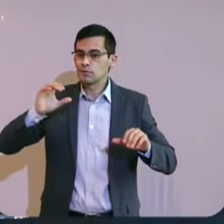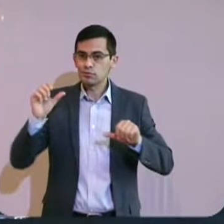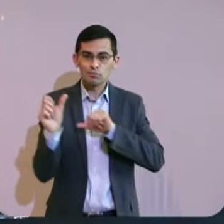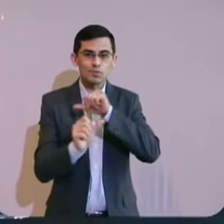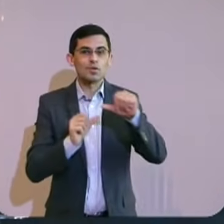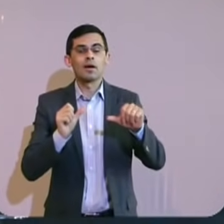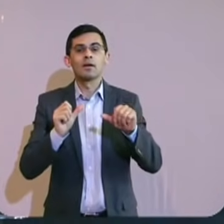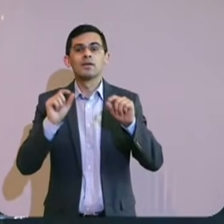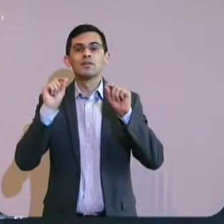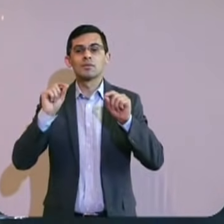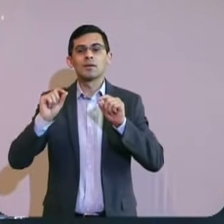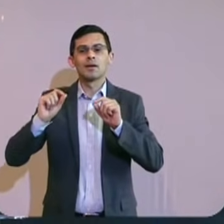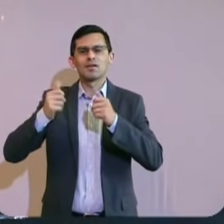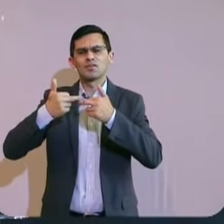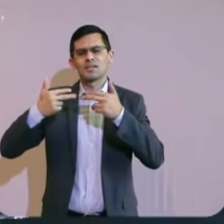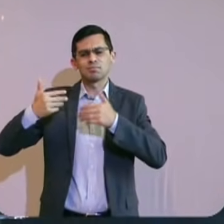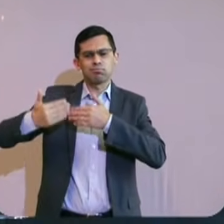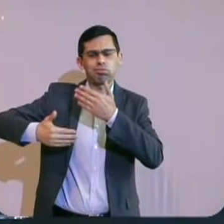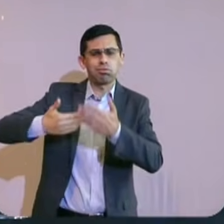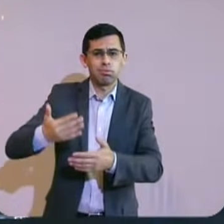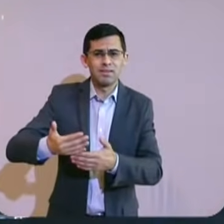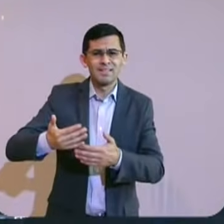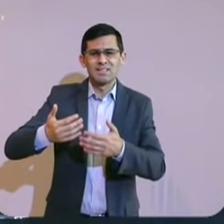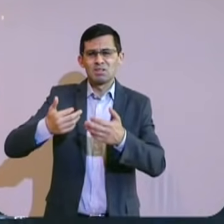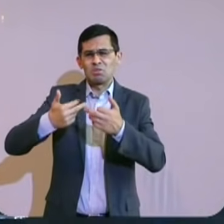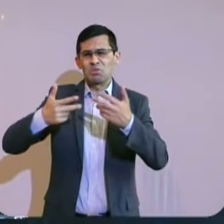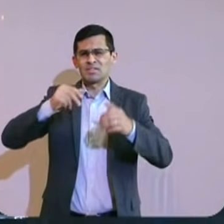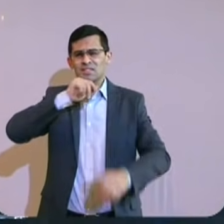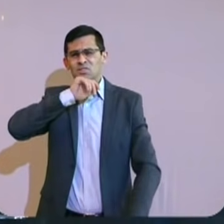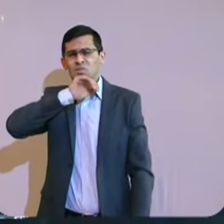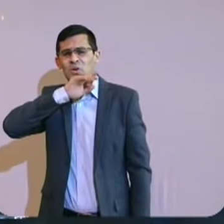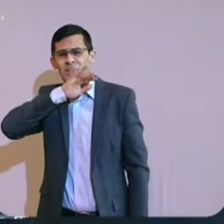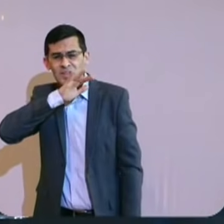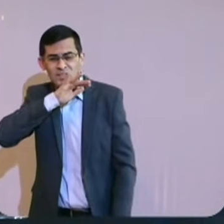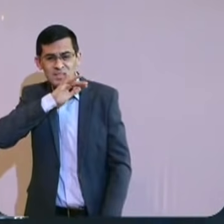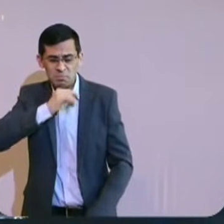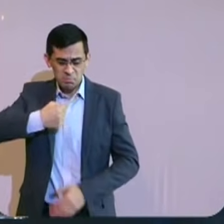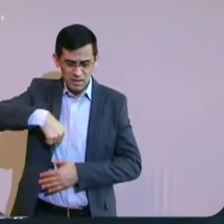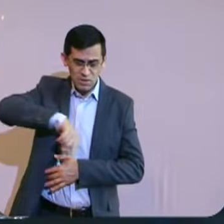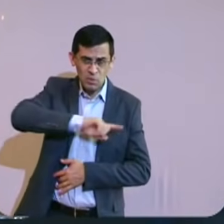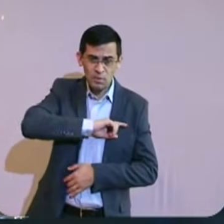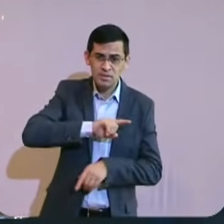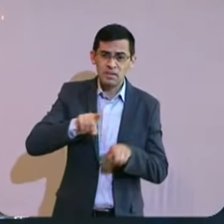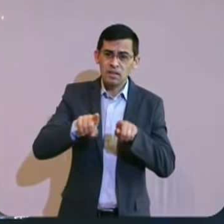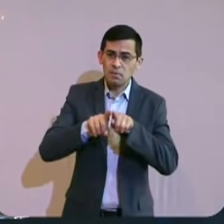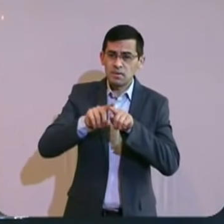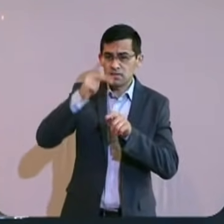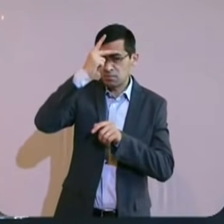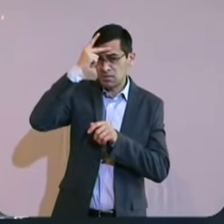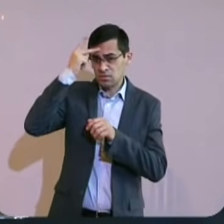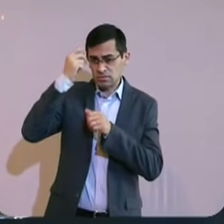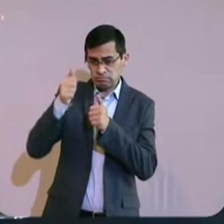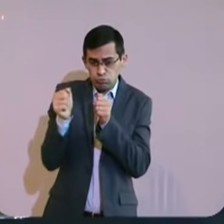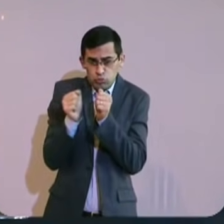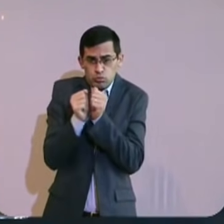isso gera consequências desastrosas para nós e para aqueles que estão nos